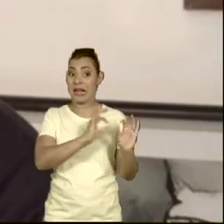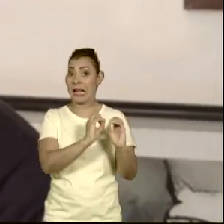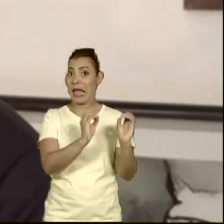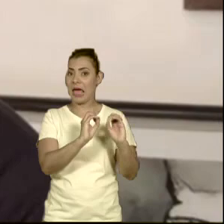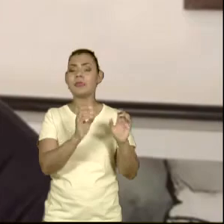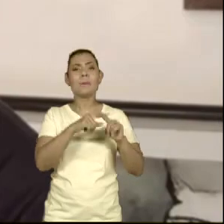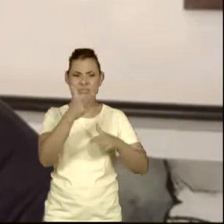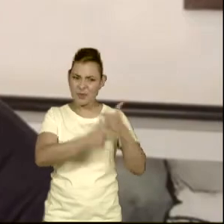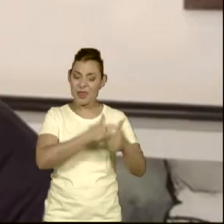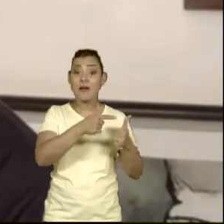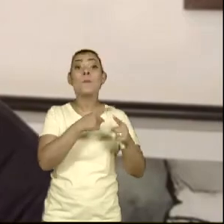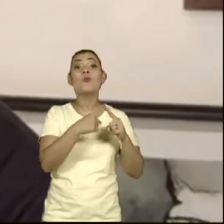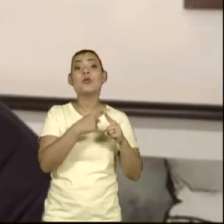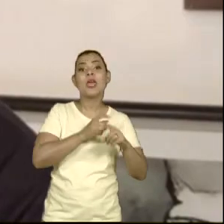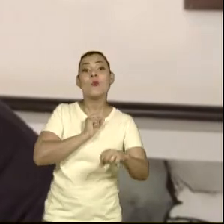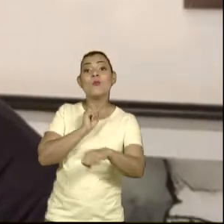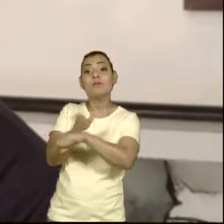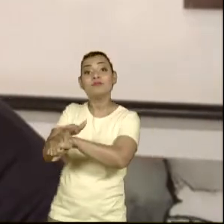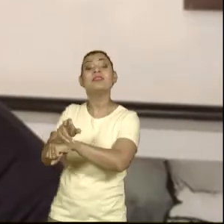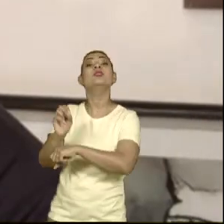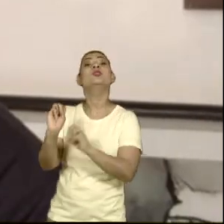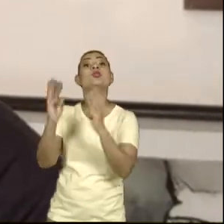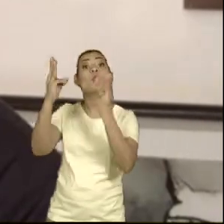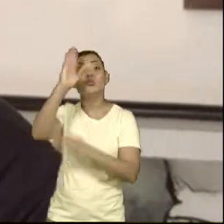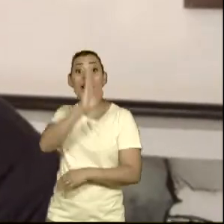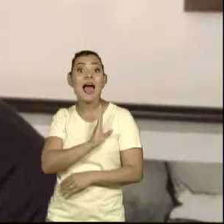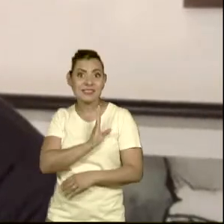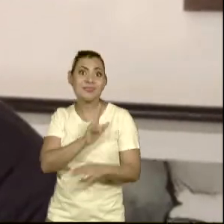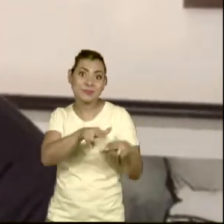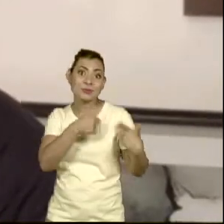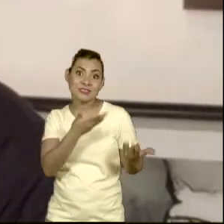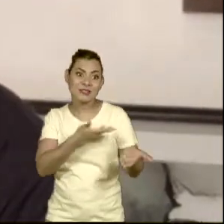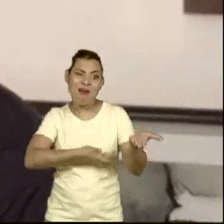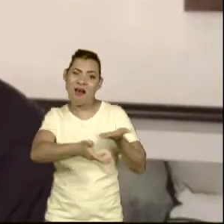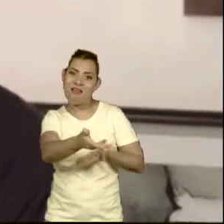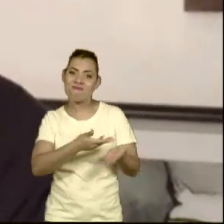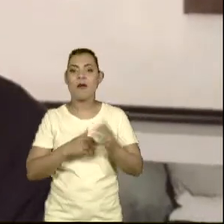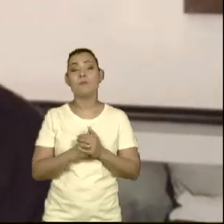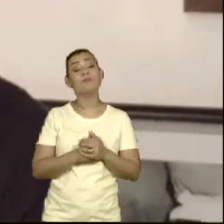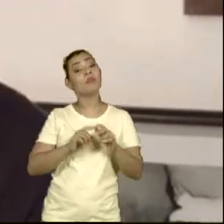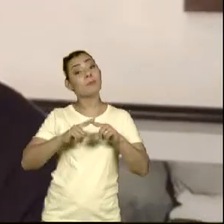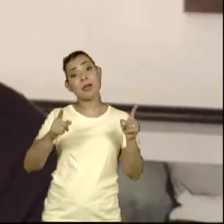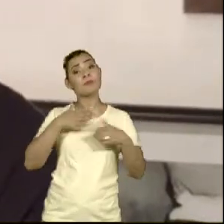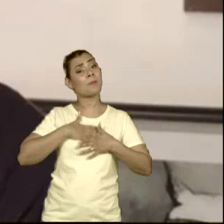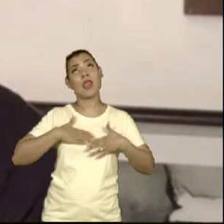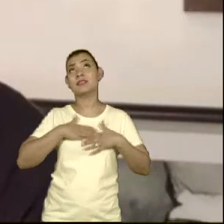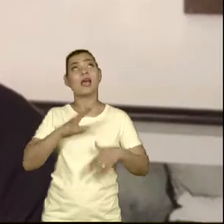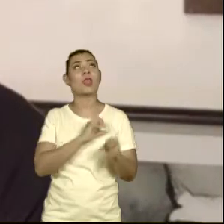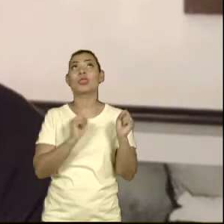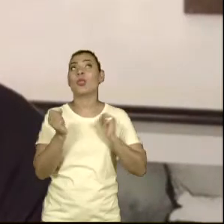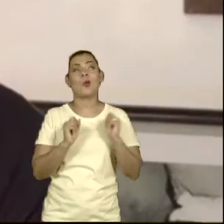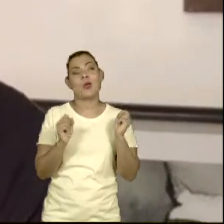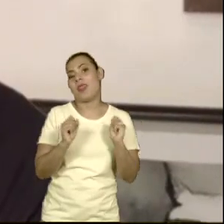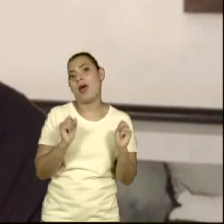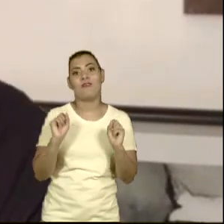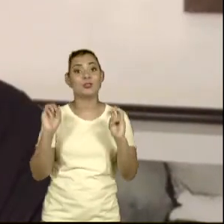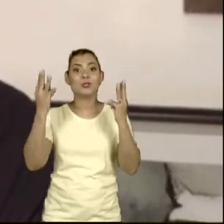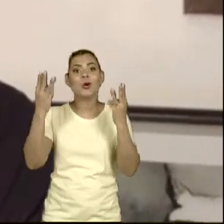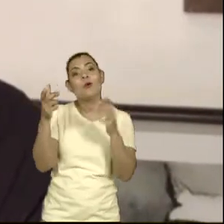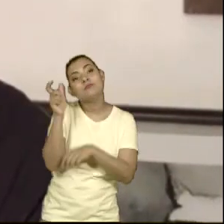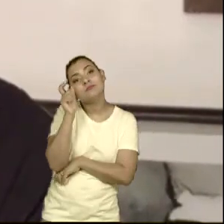caramba para poder ir nos shows, ou seja, eu estava muito bem pago, mas era mais um prazer que eu tinha na minha vida,